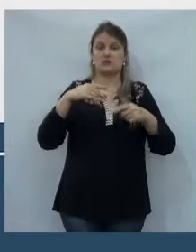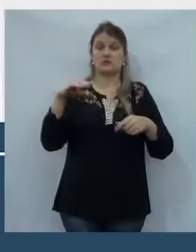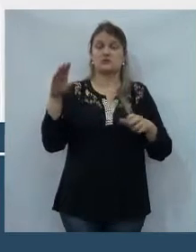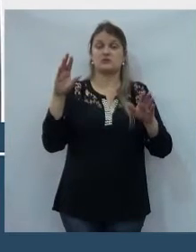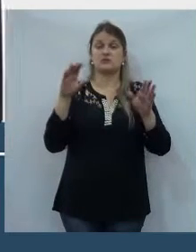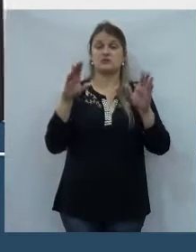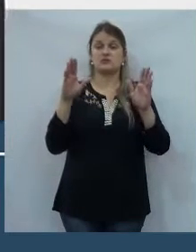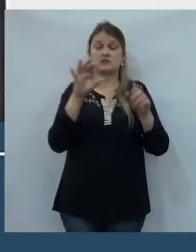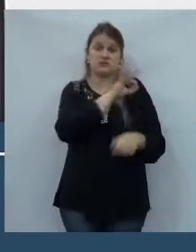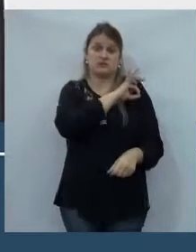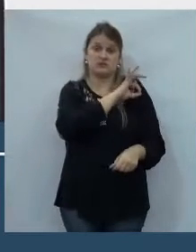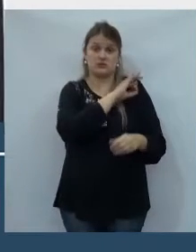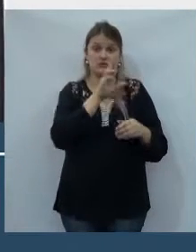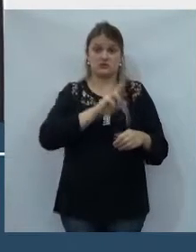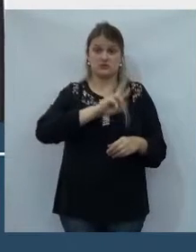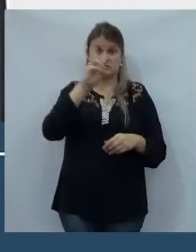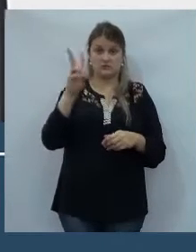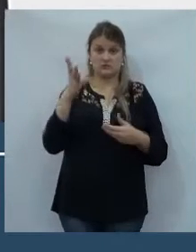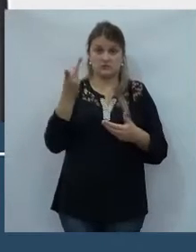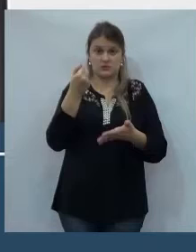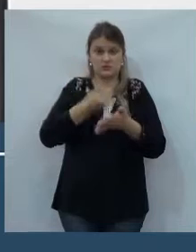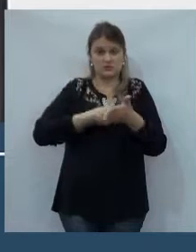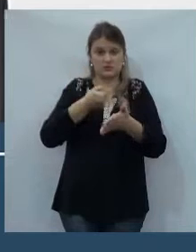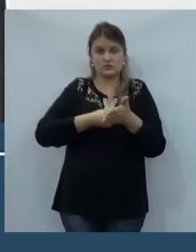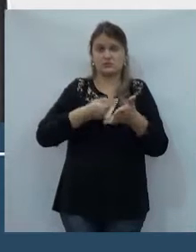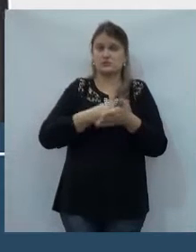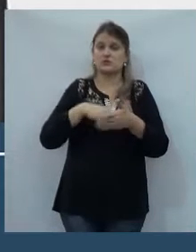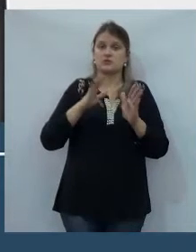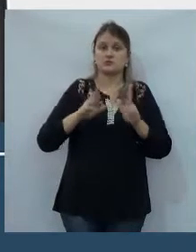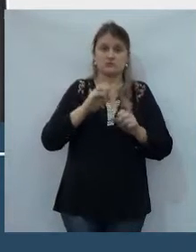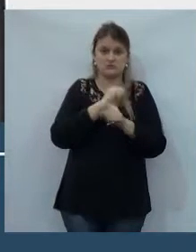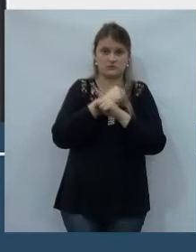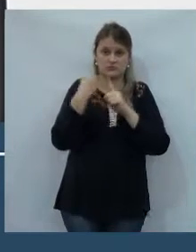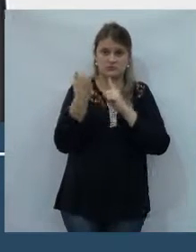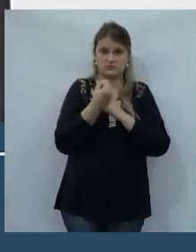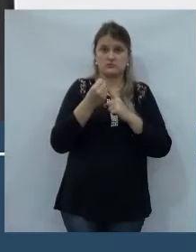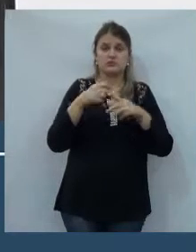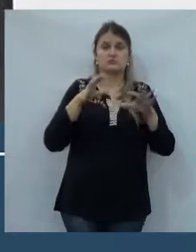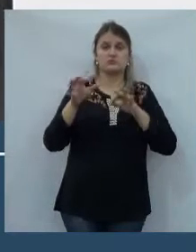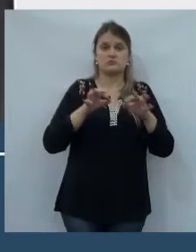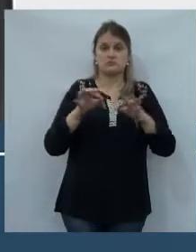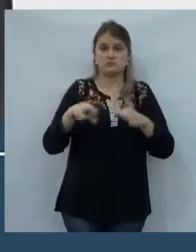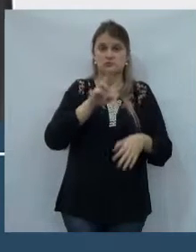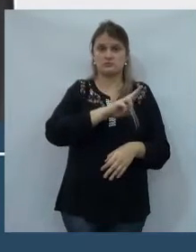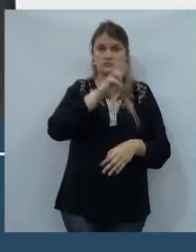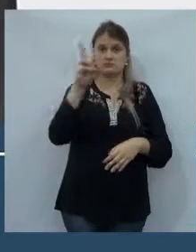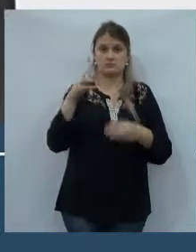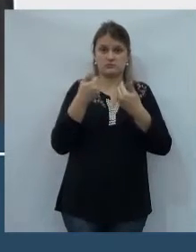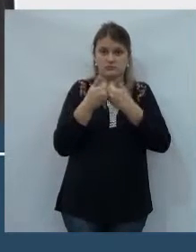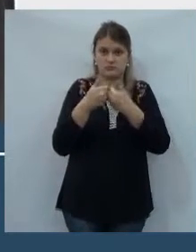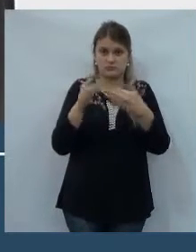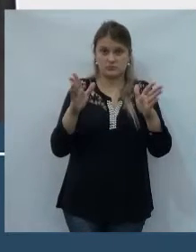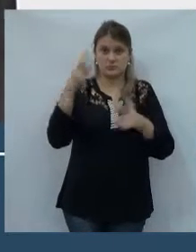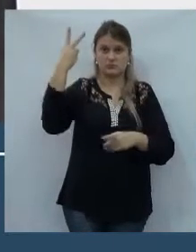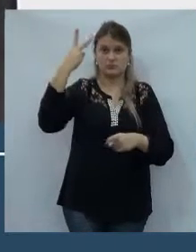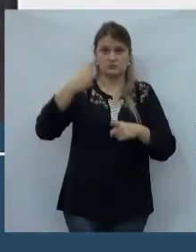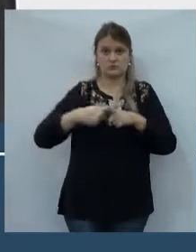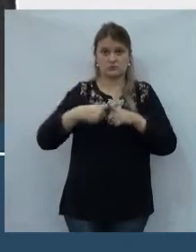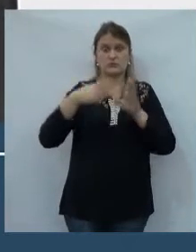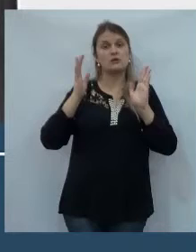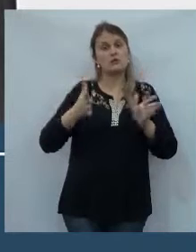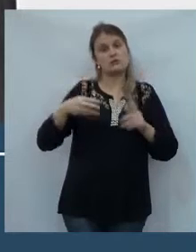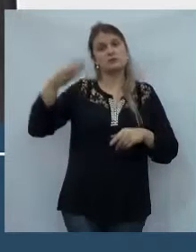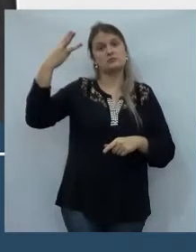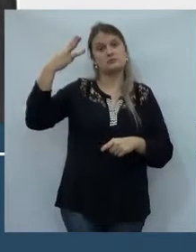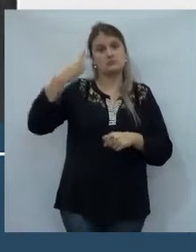Quanto tempo foi lutado pela sociedade civil organizada na Vitória para que se reabrisse por duas vezes? Agora vem pela terceira